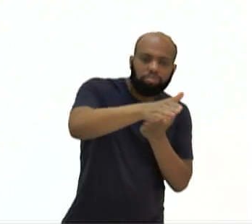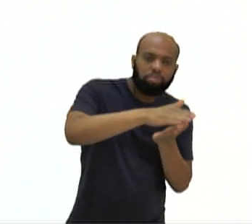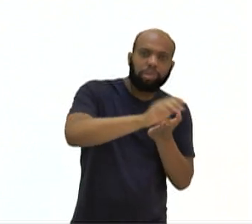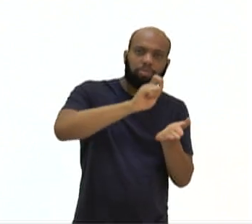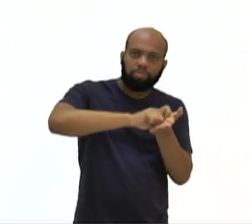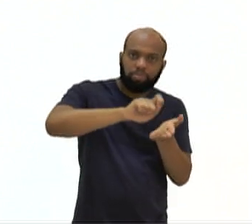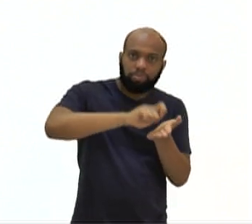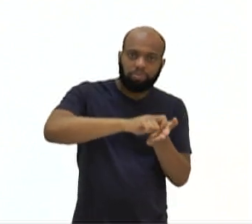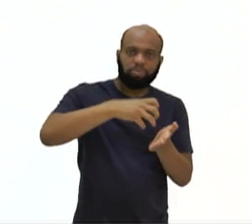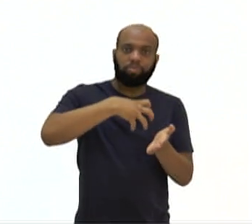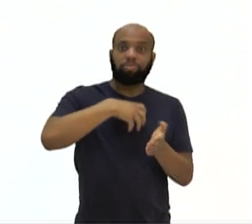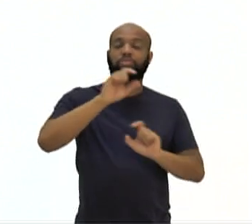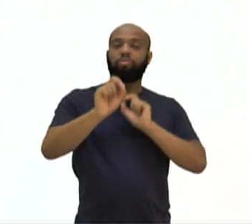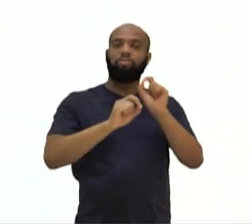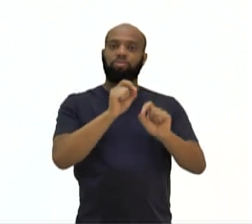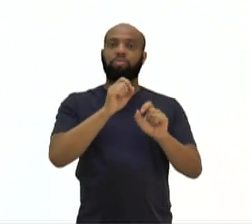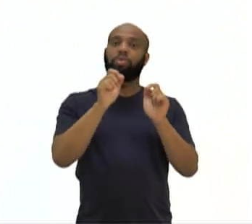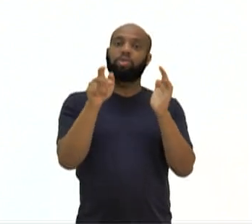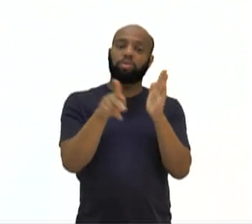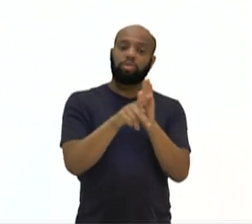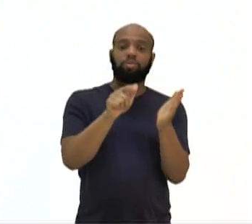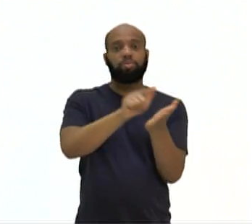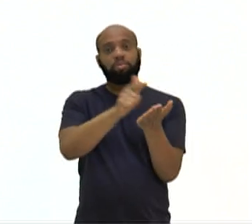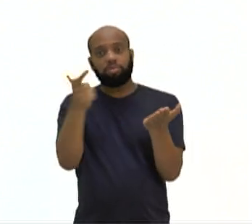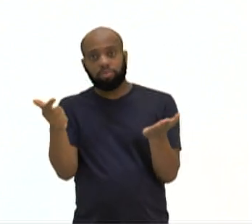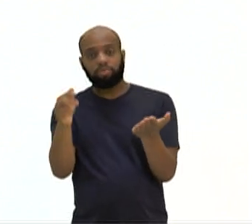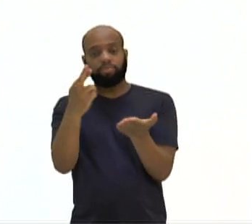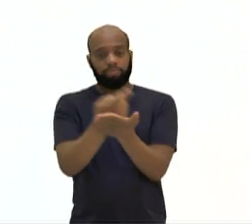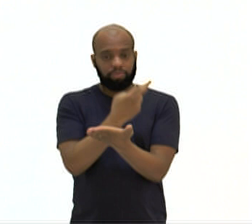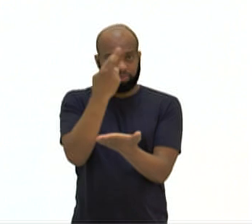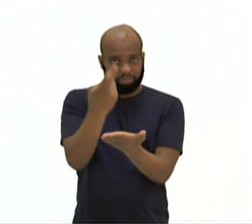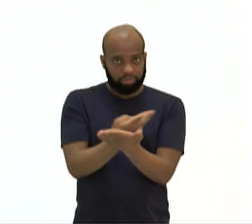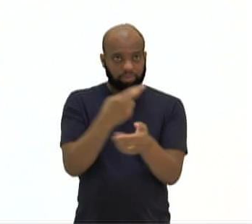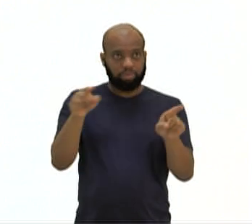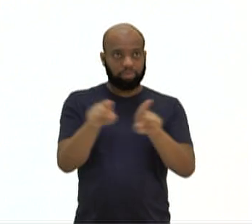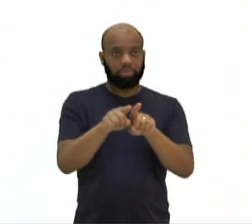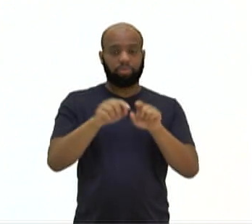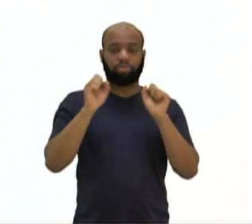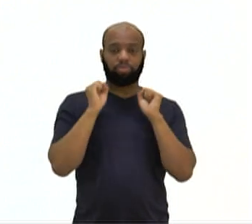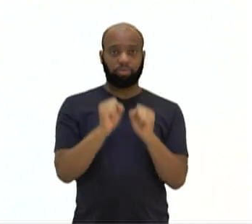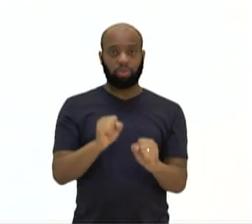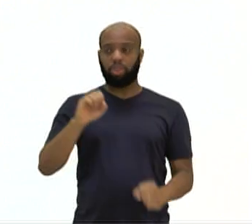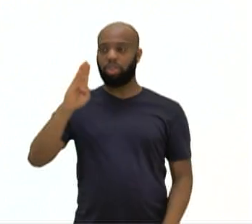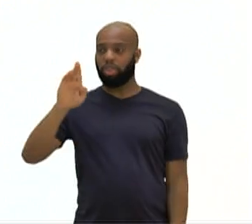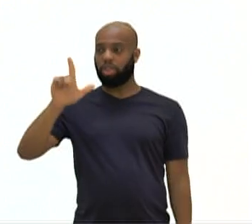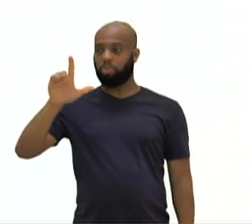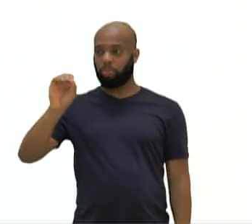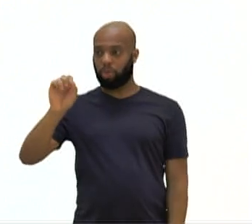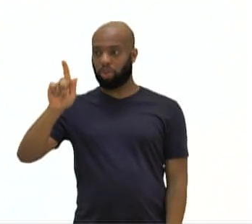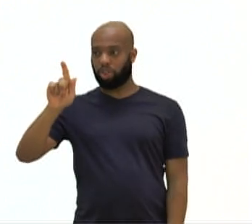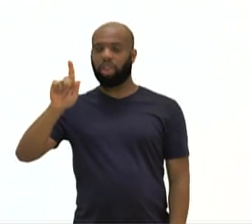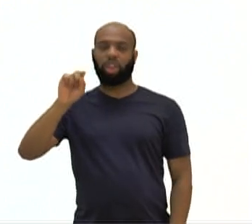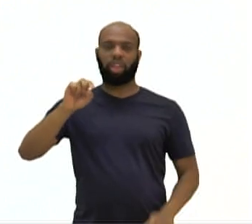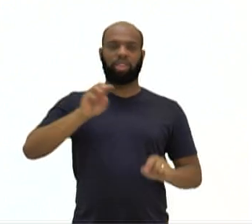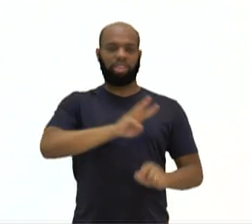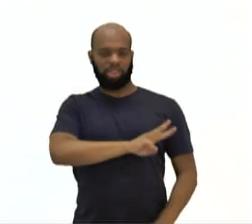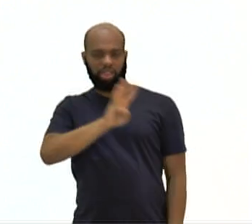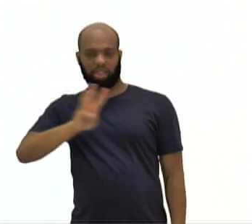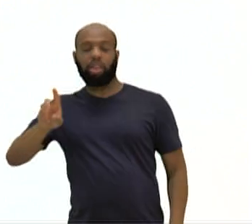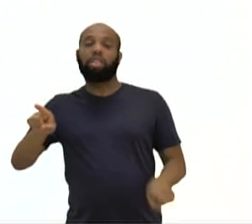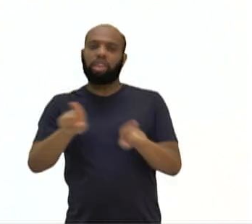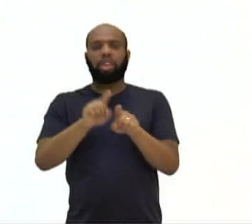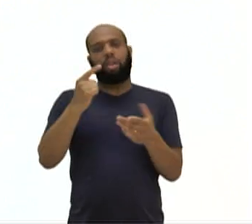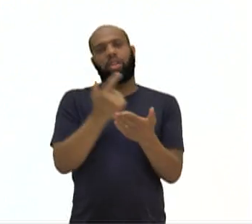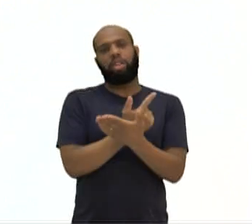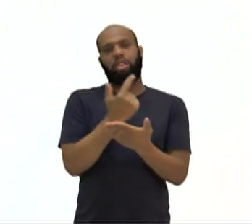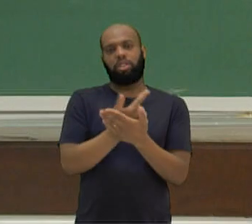publicada, veiculada em jornais, revistas e blogs, além do livro, que é no caso aqui do Luiz